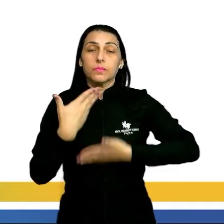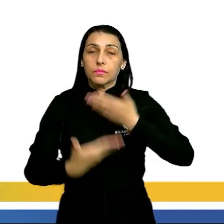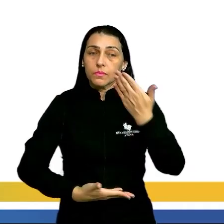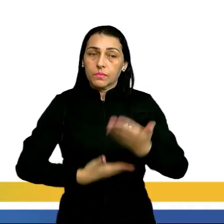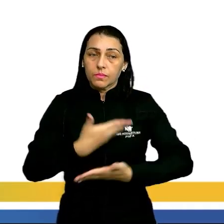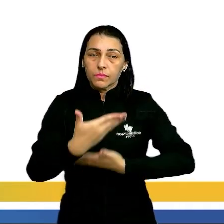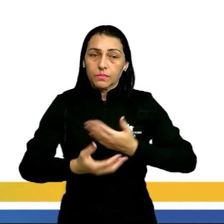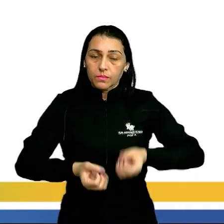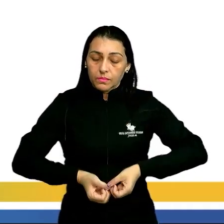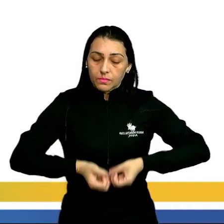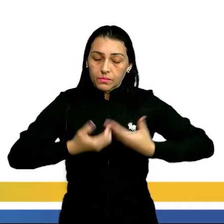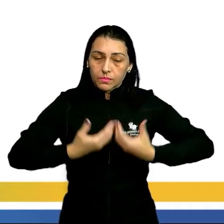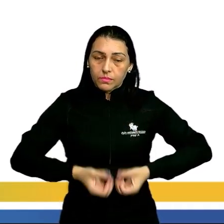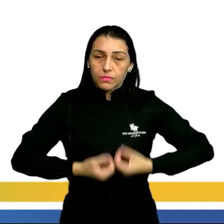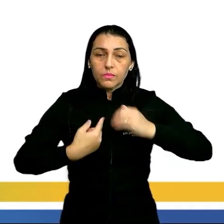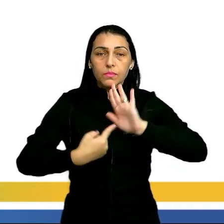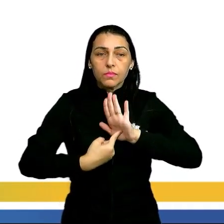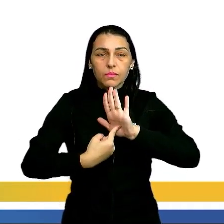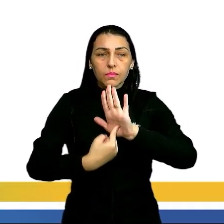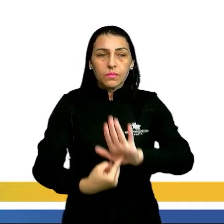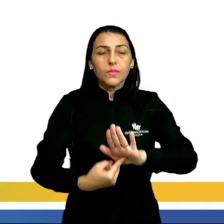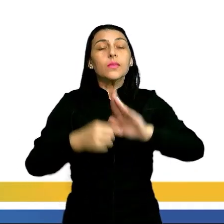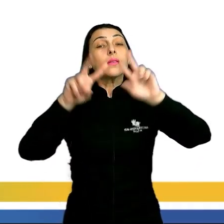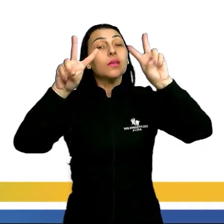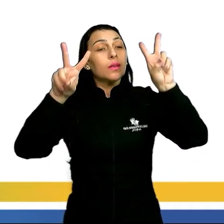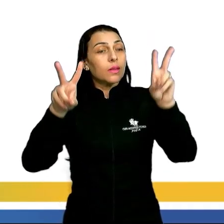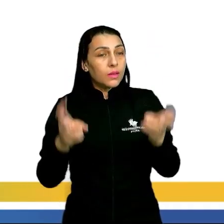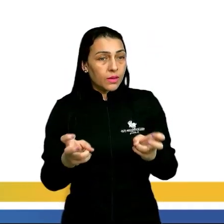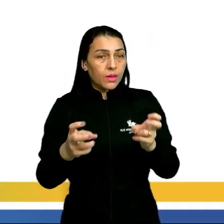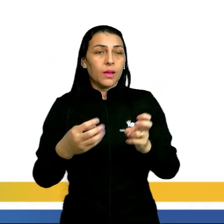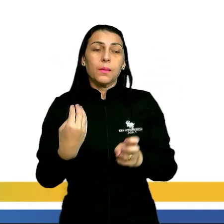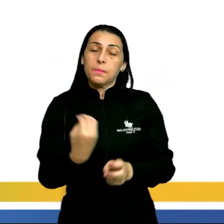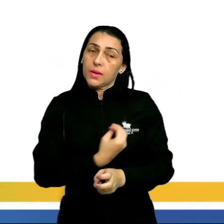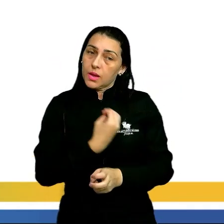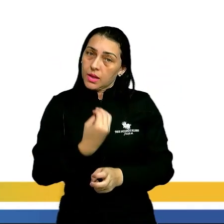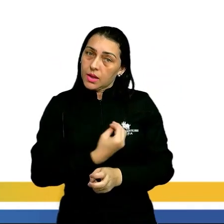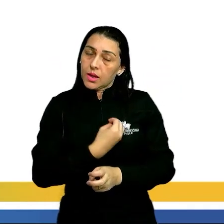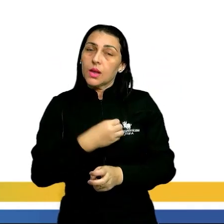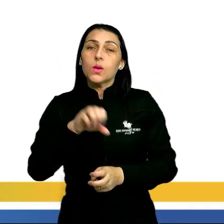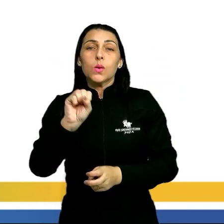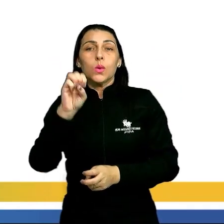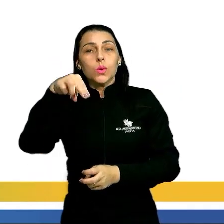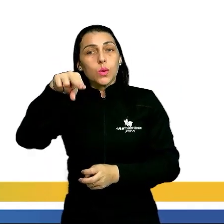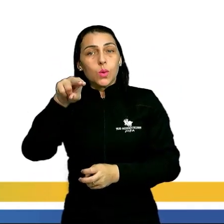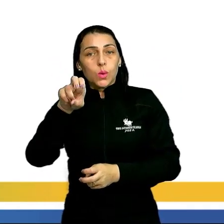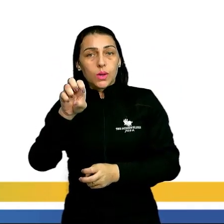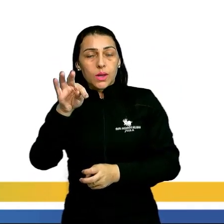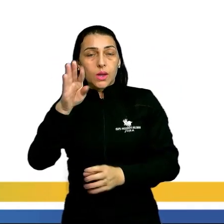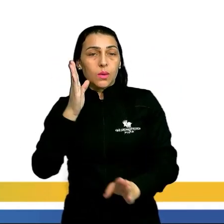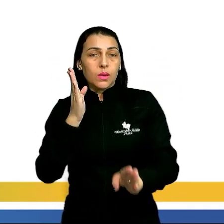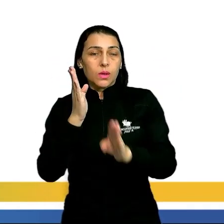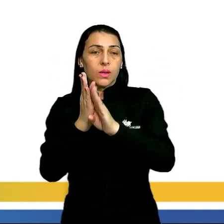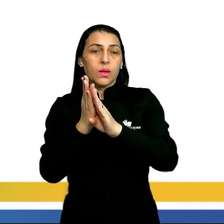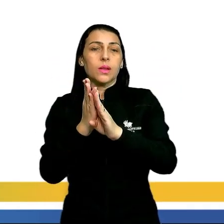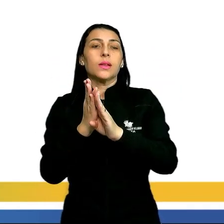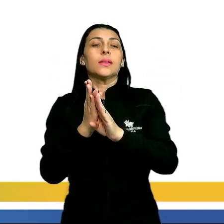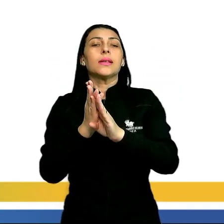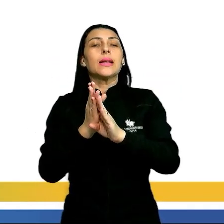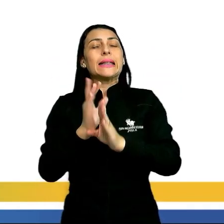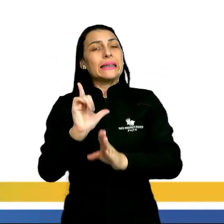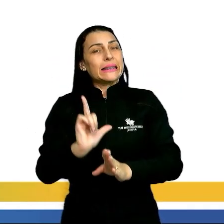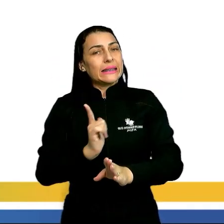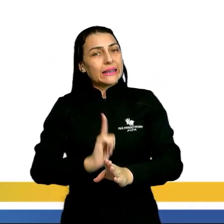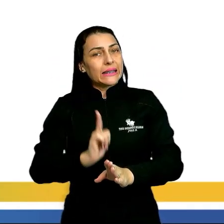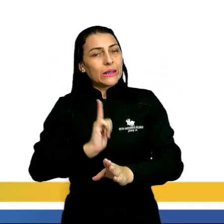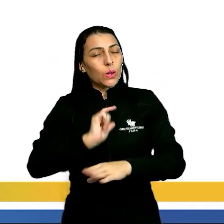à poética e à abordagem temática presentes no soneto, identificam-se marcas dessa literatura